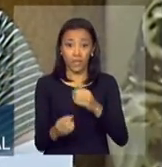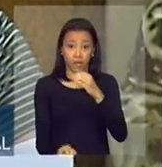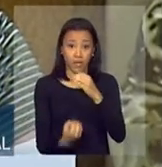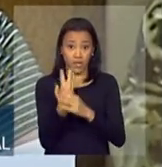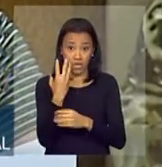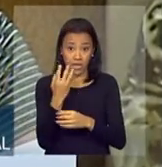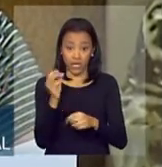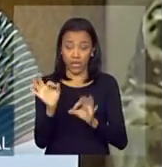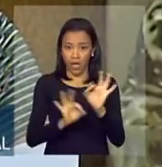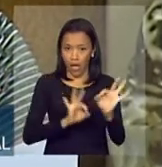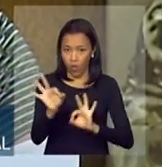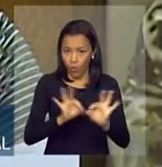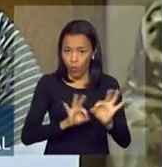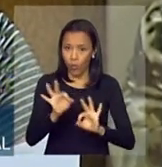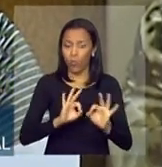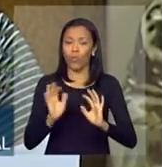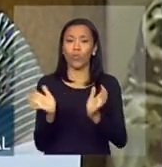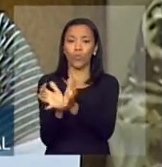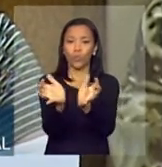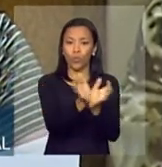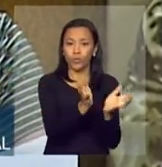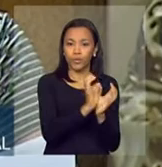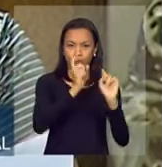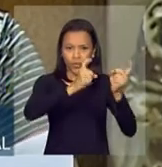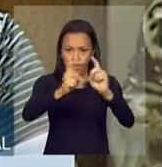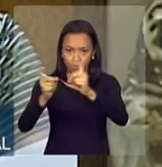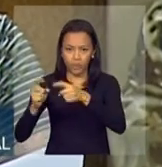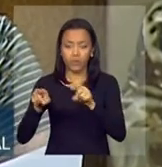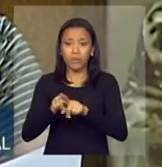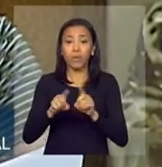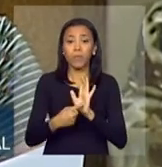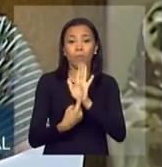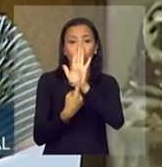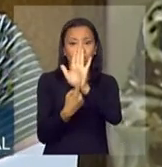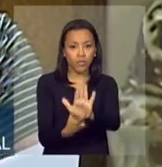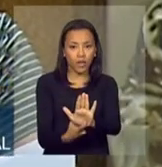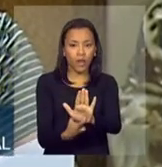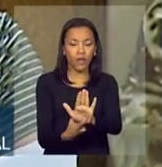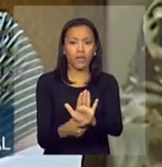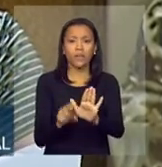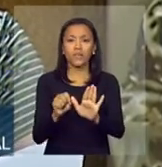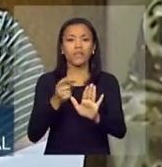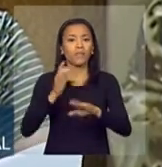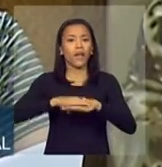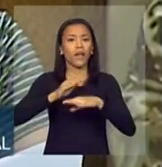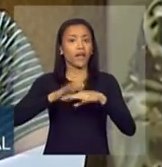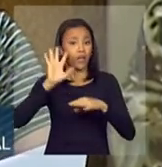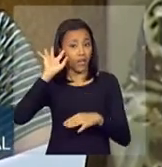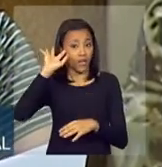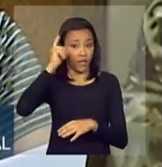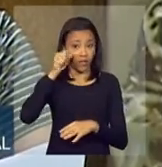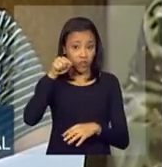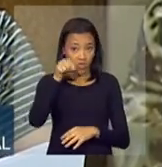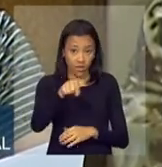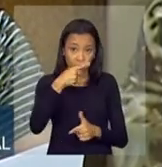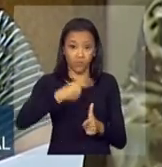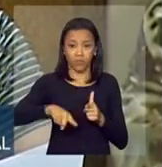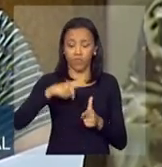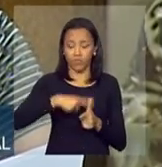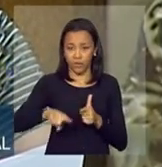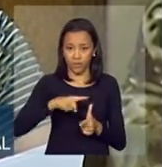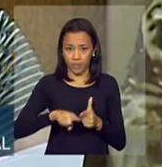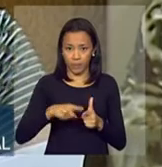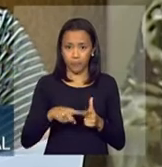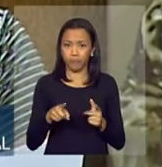na CP1 para debater a questão e apresentar um formato que solucione essa questão.